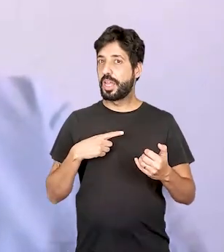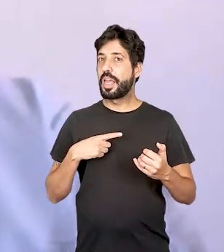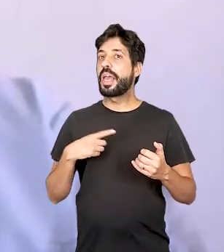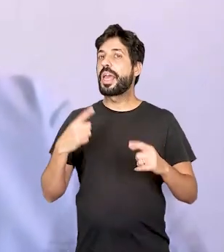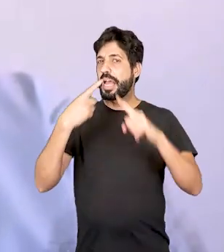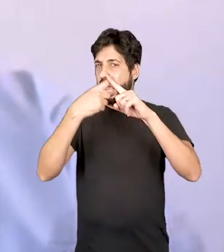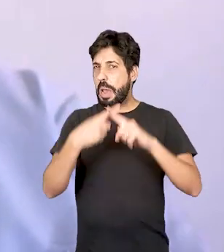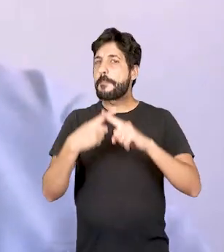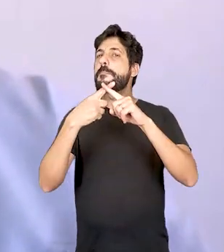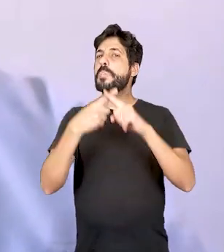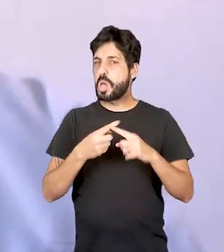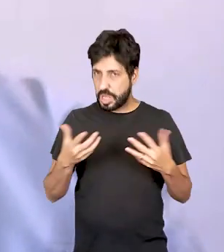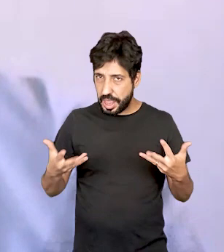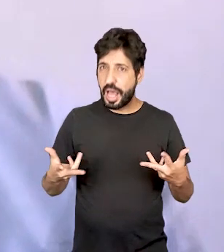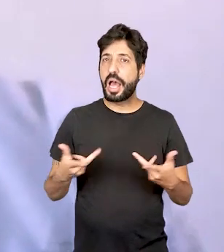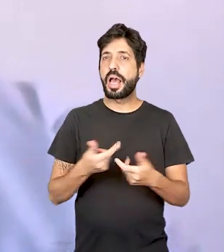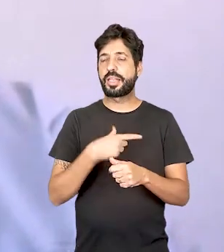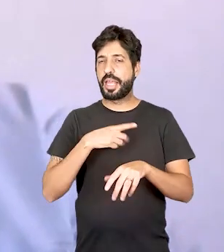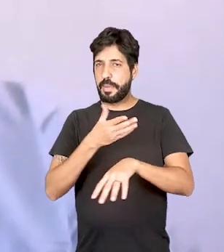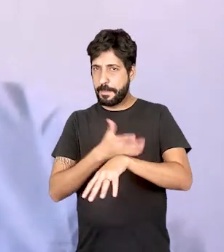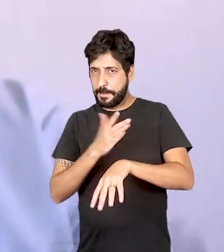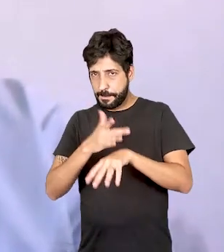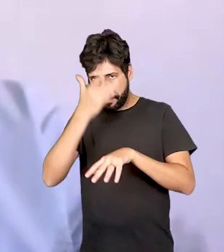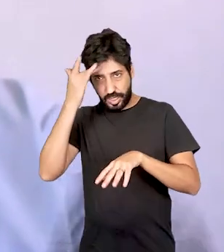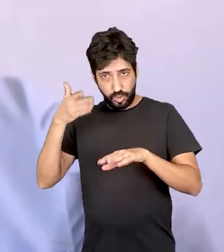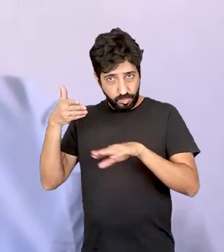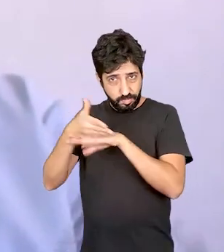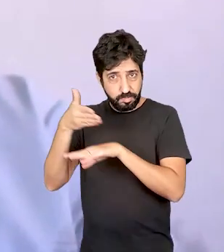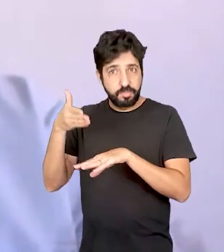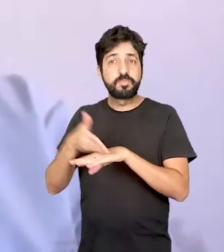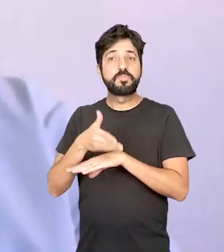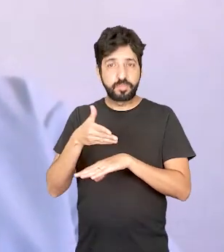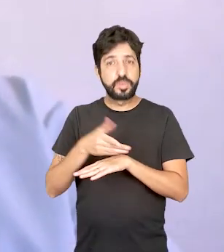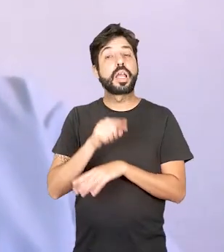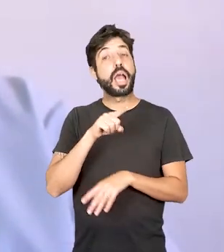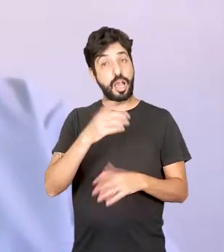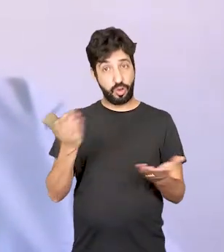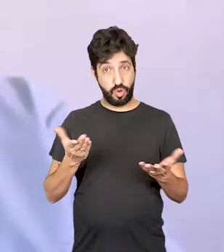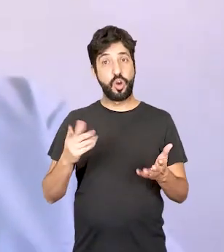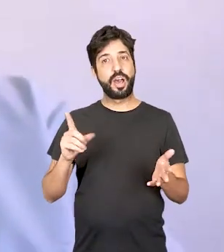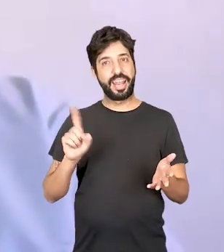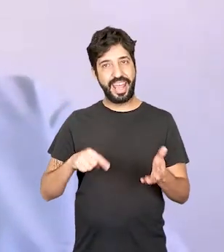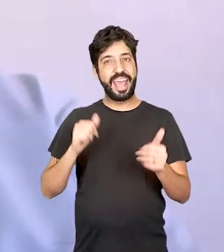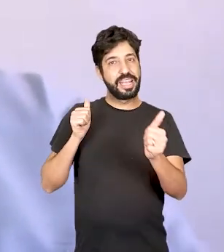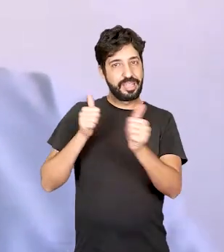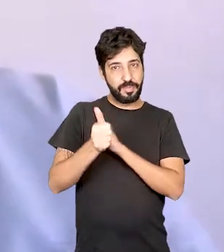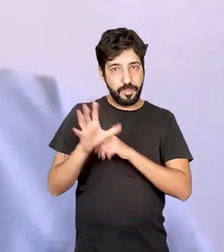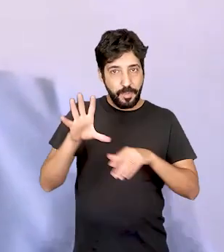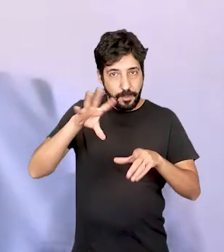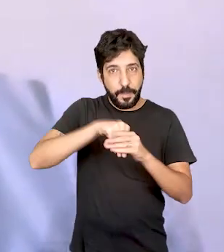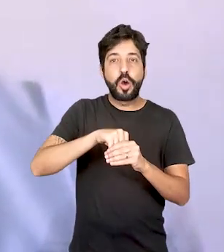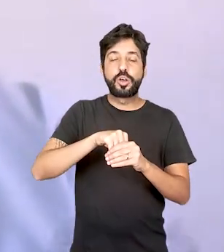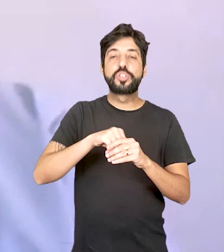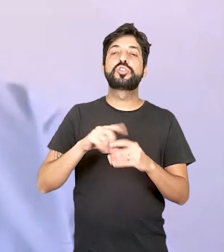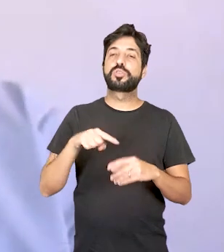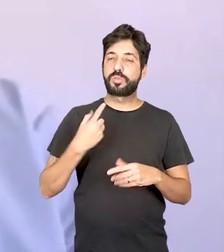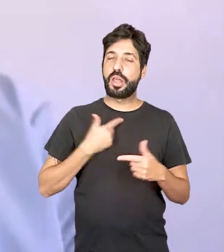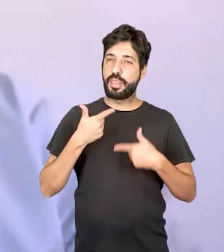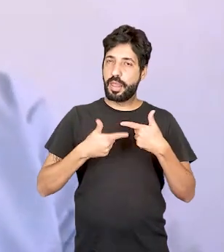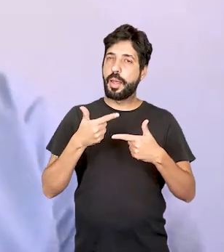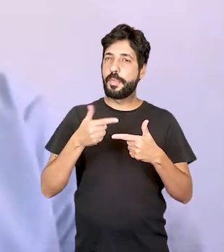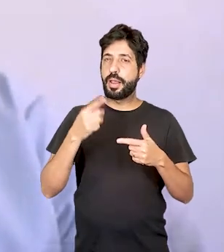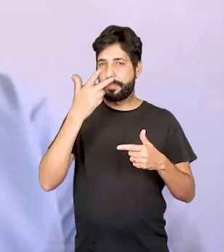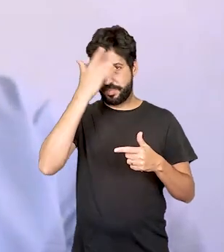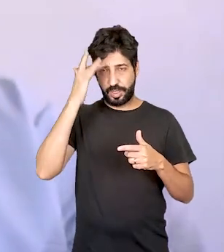índice de campeonatos, de praticantes, né, e também considerado como uma prática esportiva, né, a gente vem trabalhando